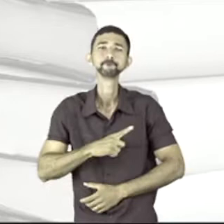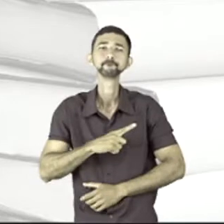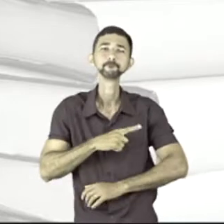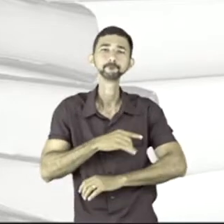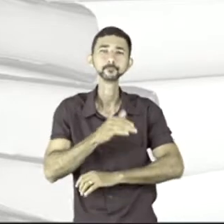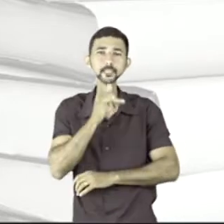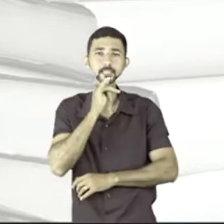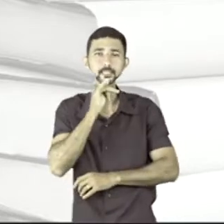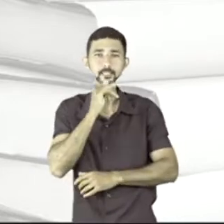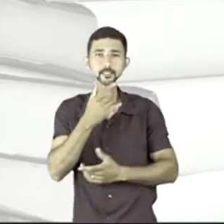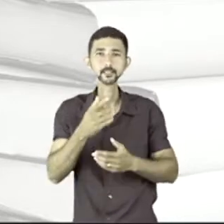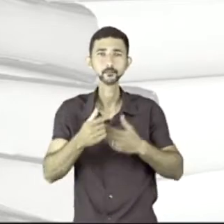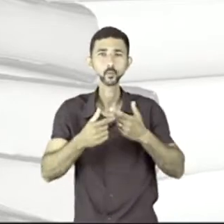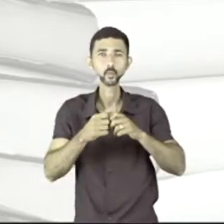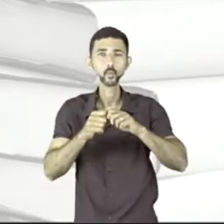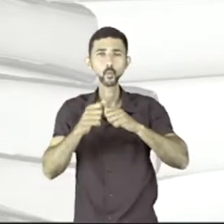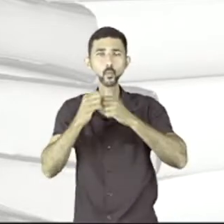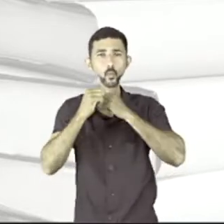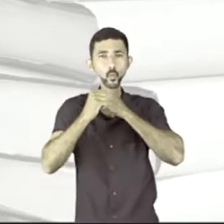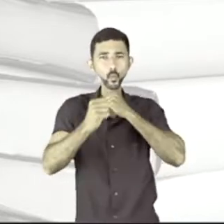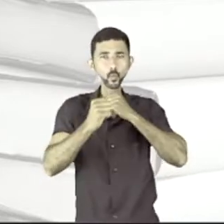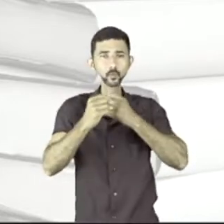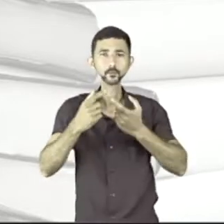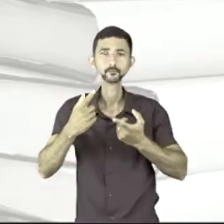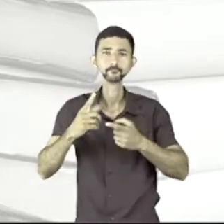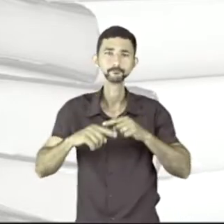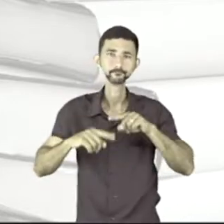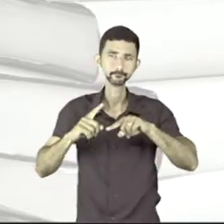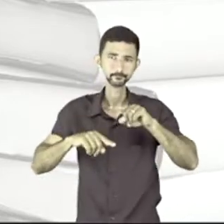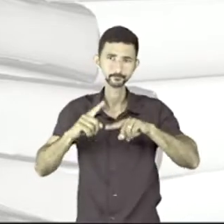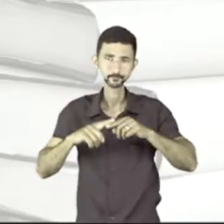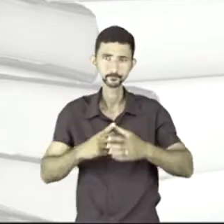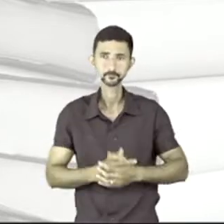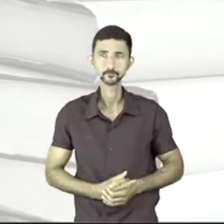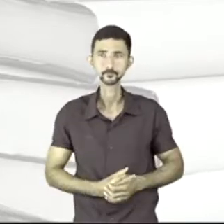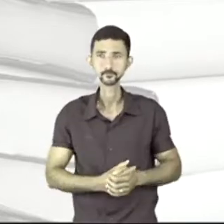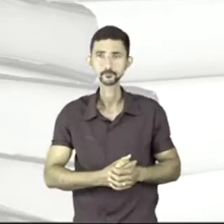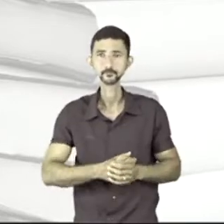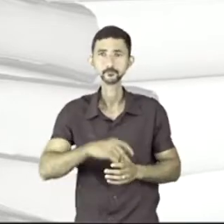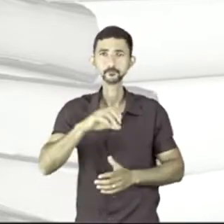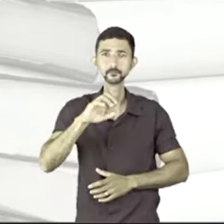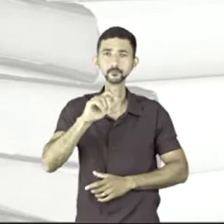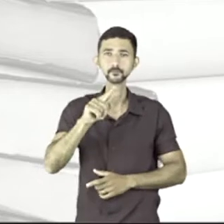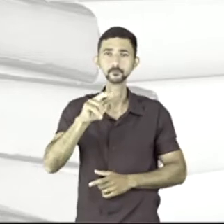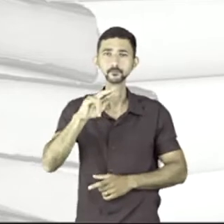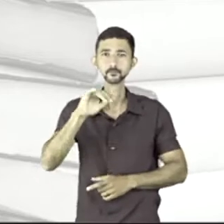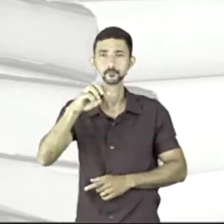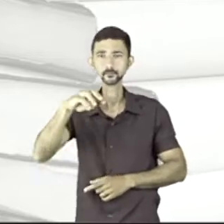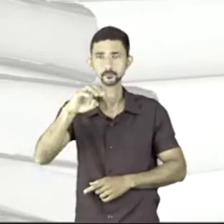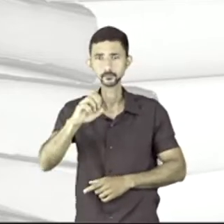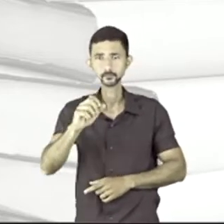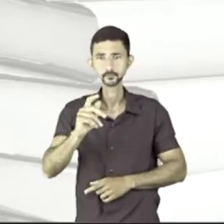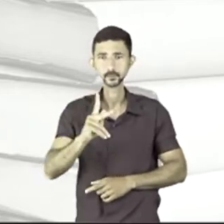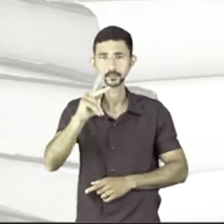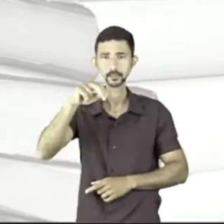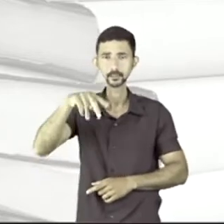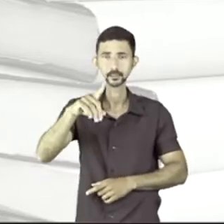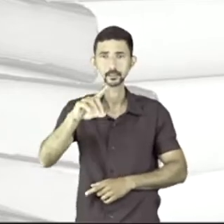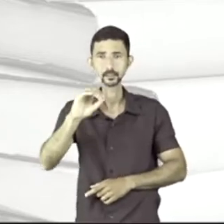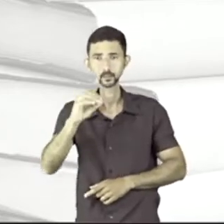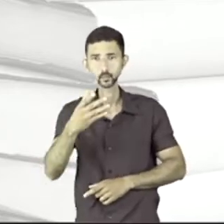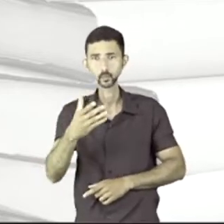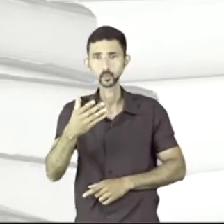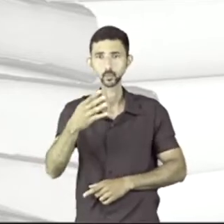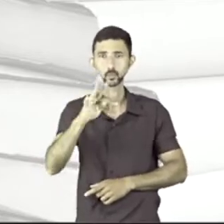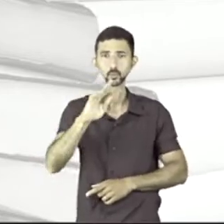aí de lutas com implementos. Então nós temos a esgrima, o kendo, o